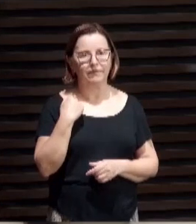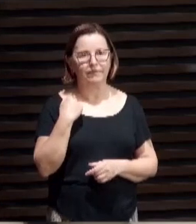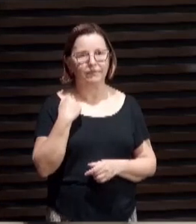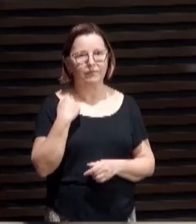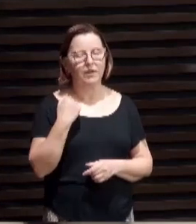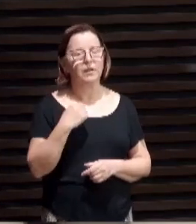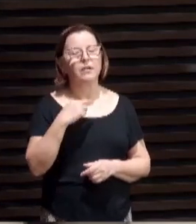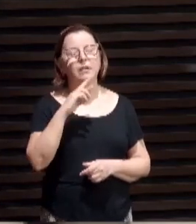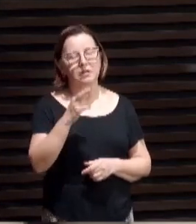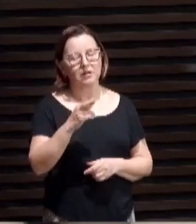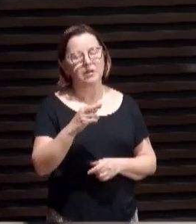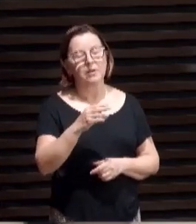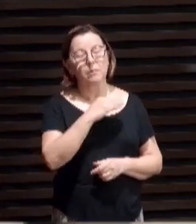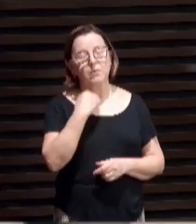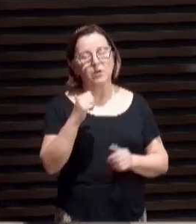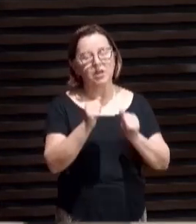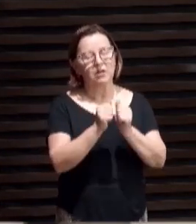Eu disse: morri com Cristo.